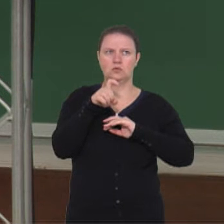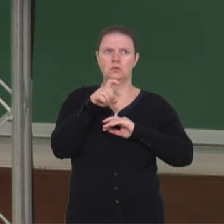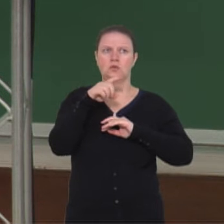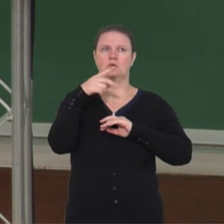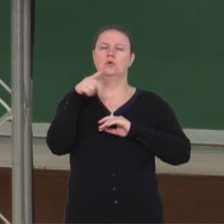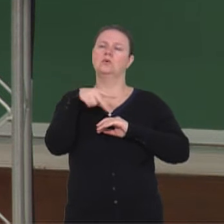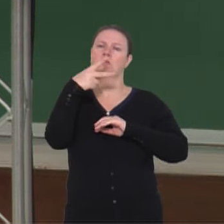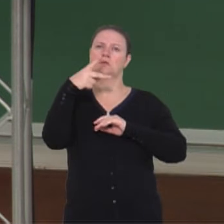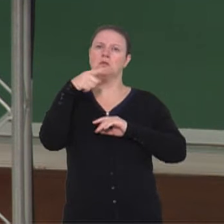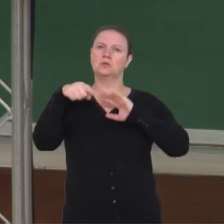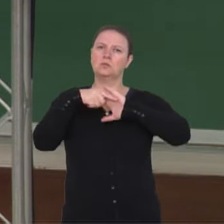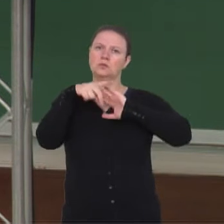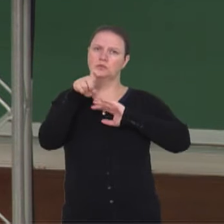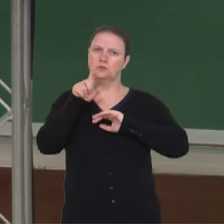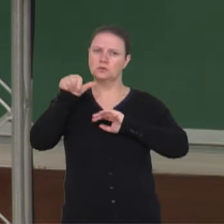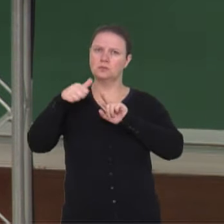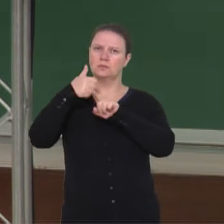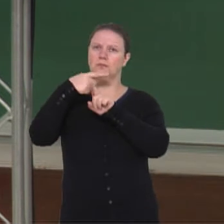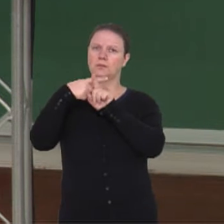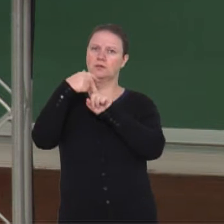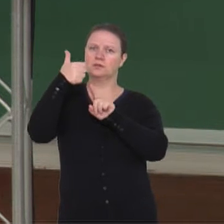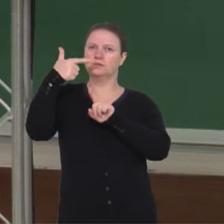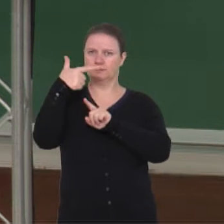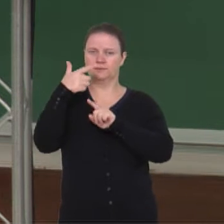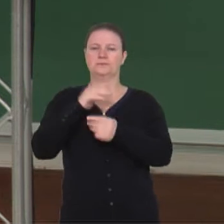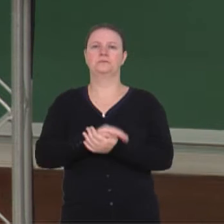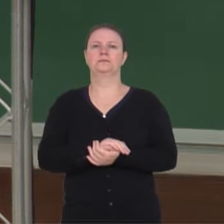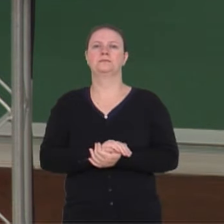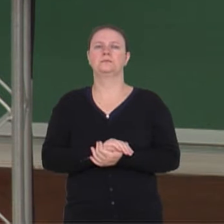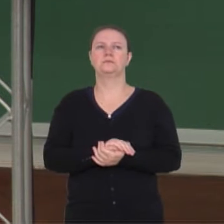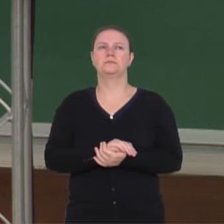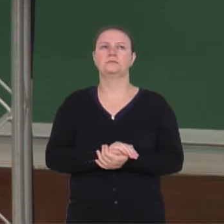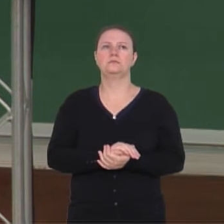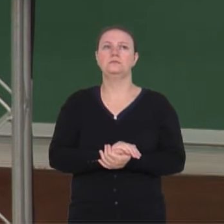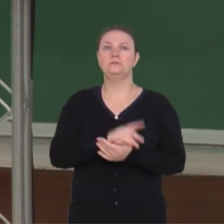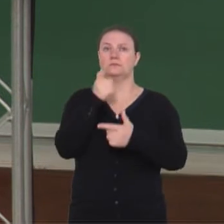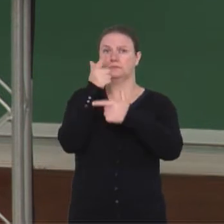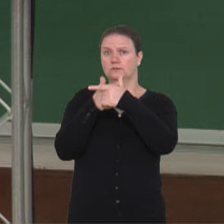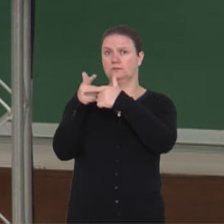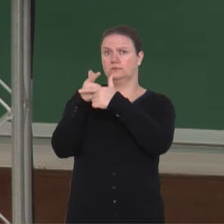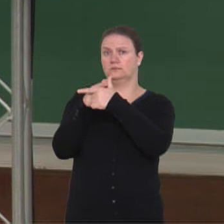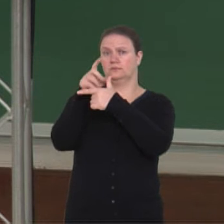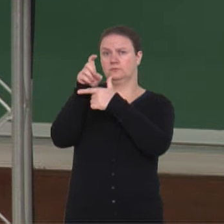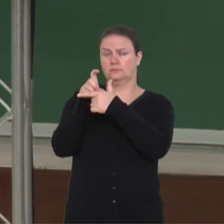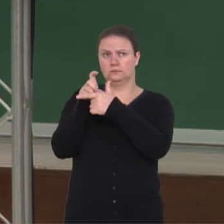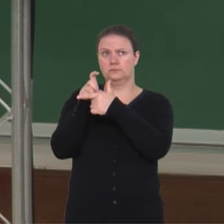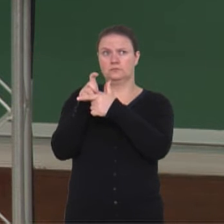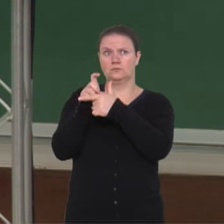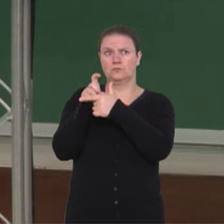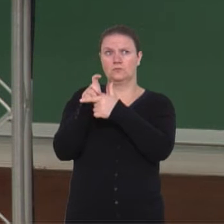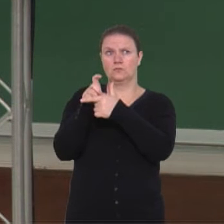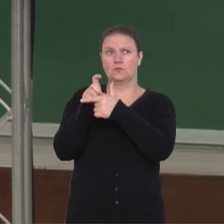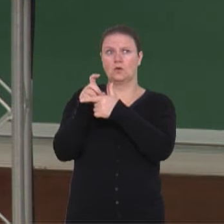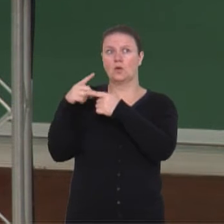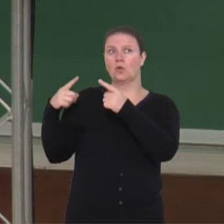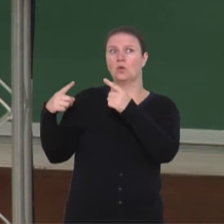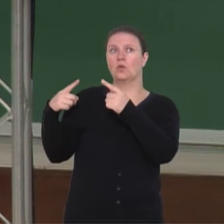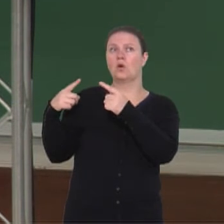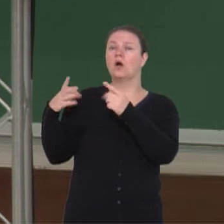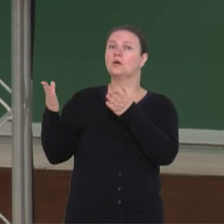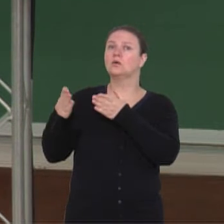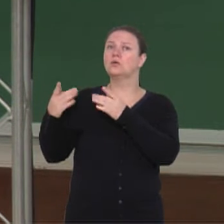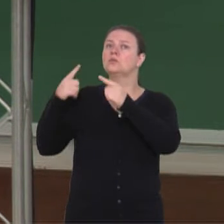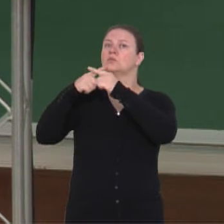novo. Começa tudo de novo a divisão. Menos 4x ao quadrado dividido por x, menos 4x. Agora multiplica